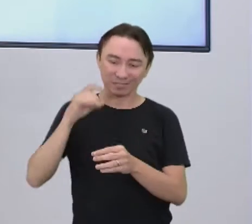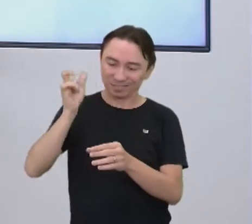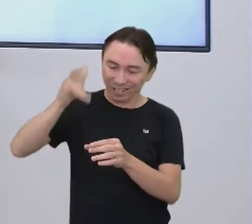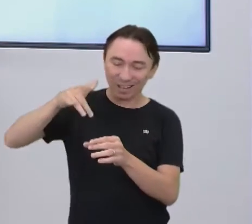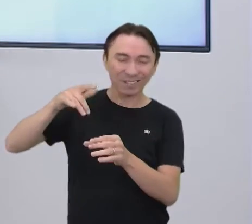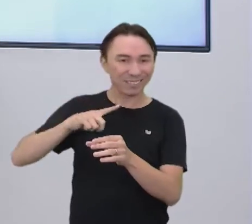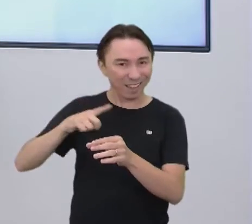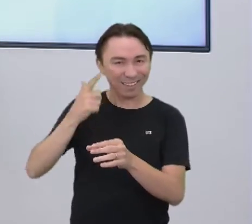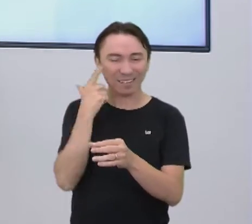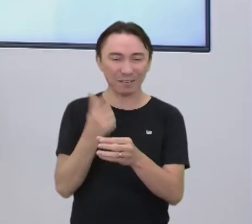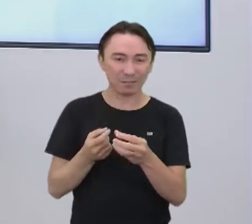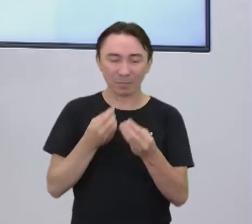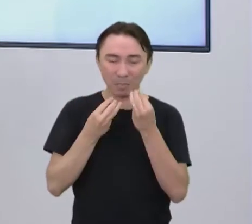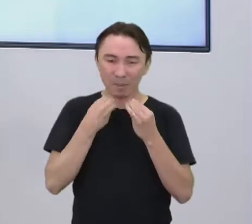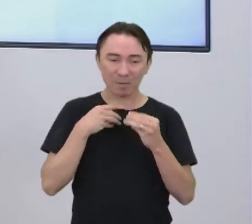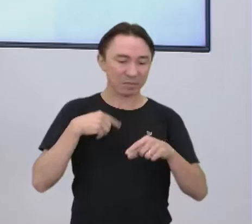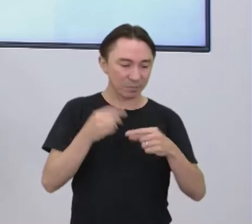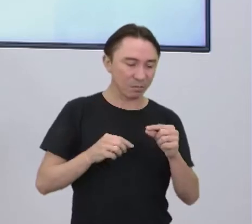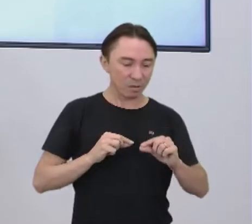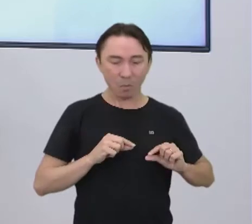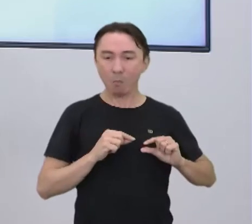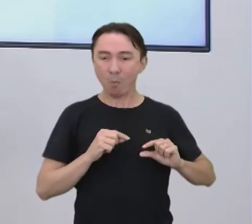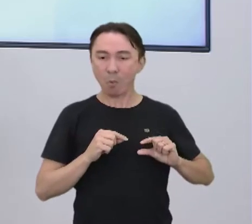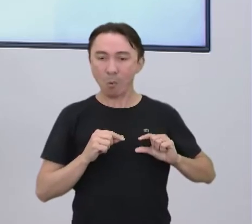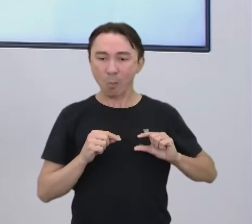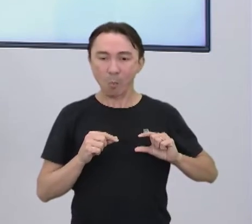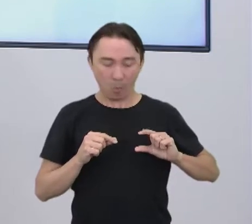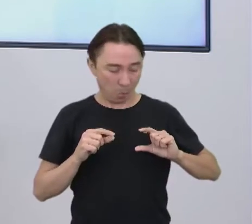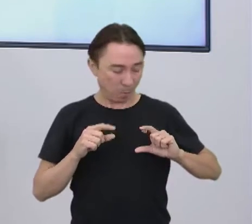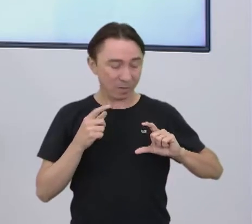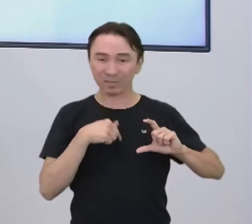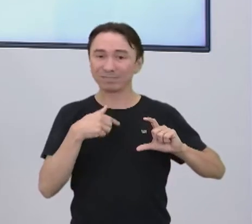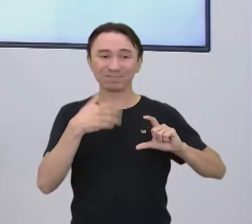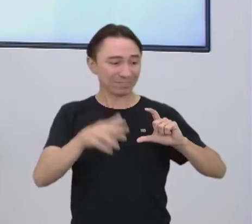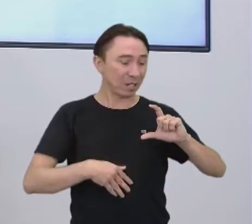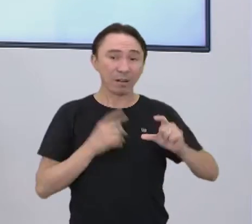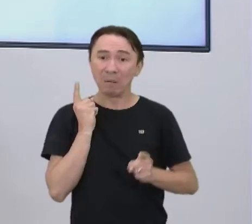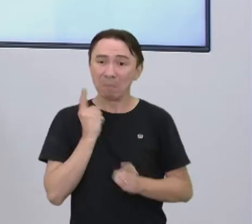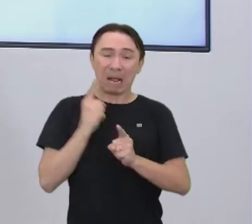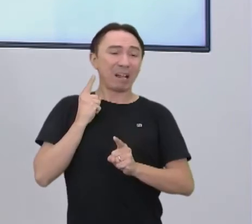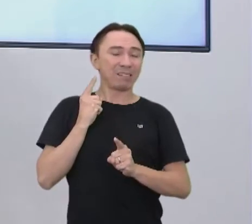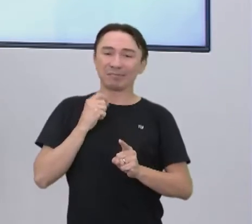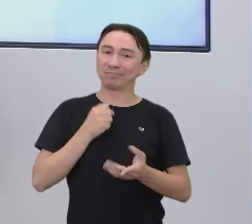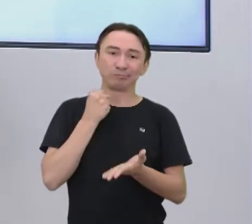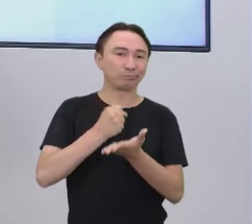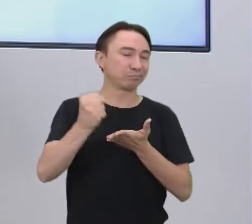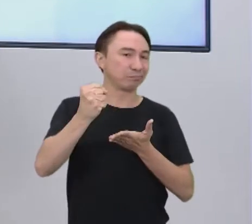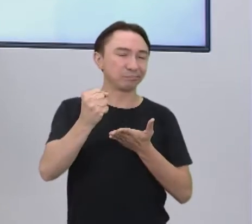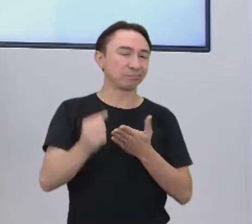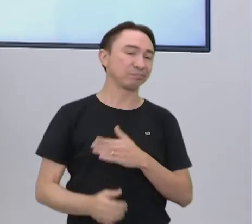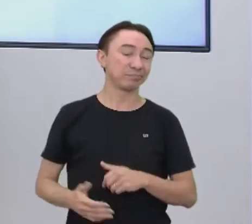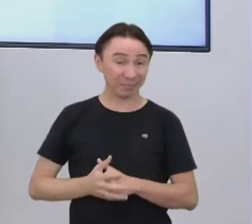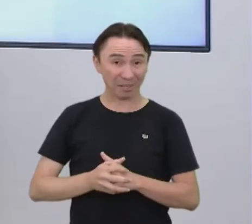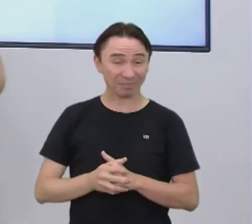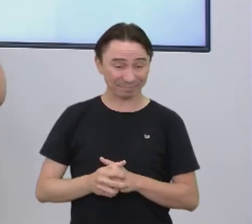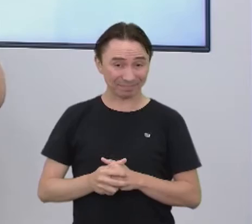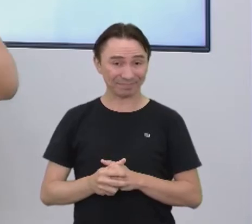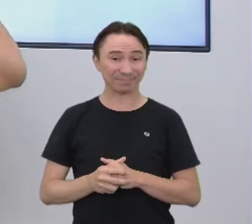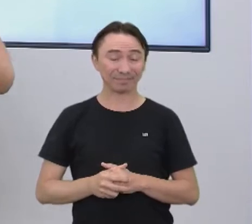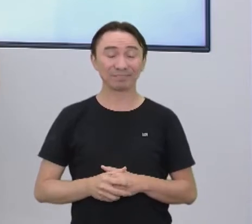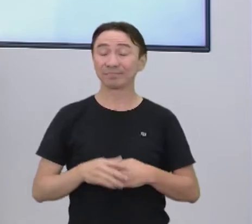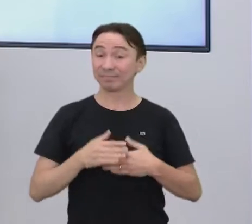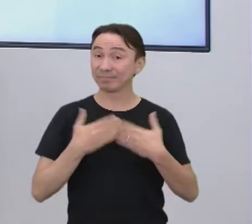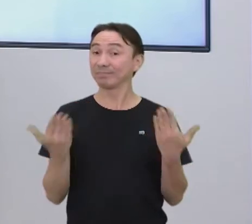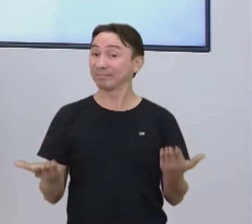é tarde demais, assim, porque às vezes você não consegue recuperar esses efeitos nas pessoas. Então, o que